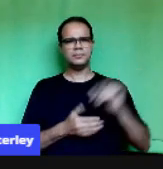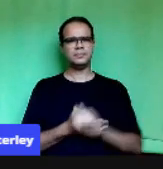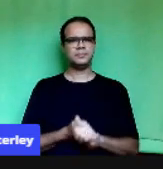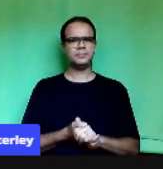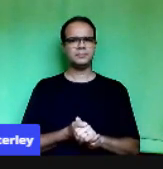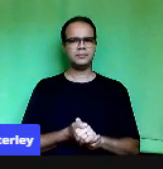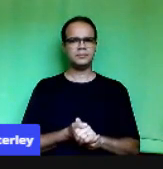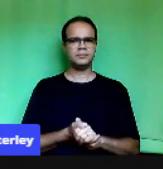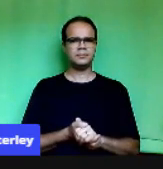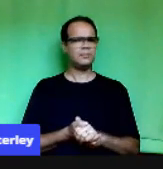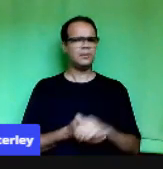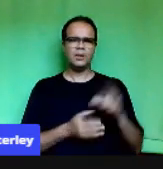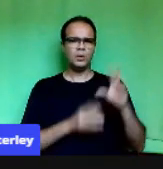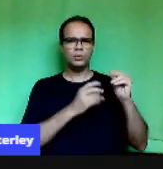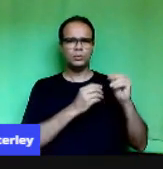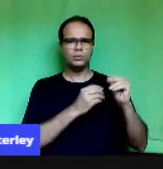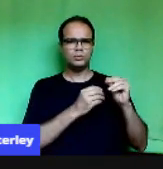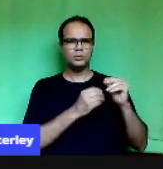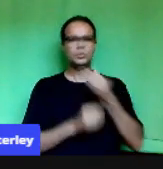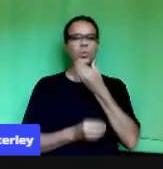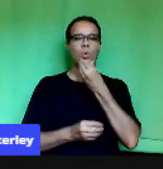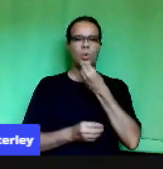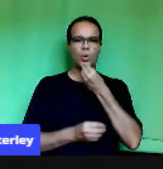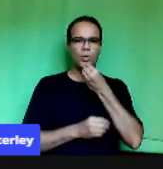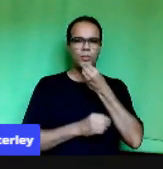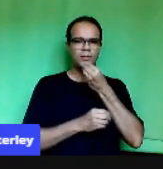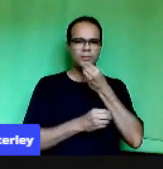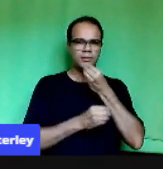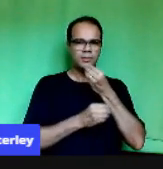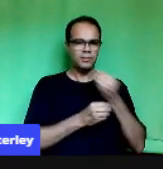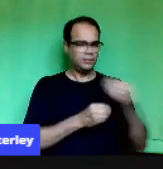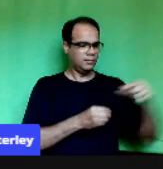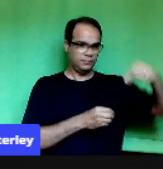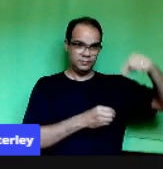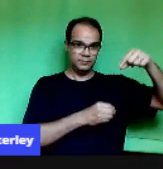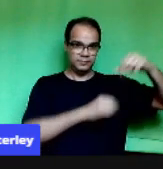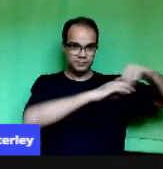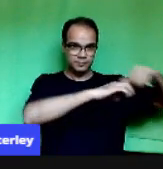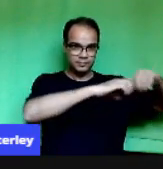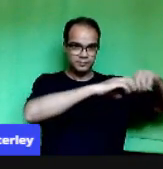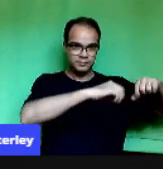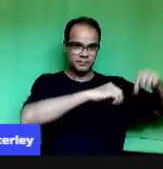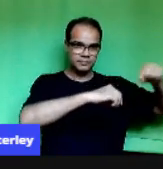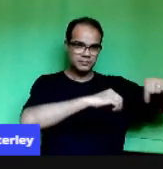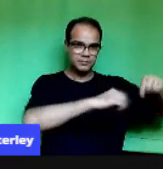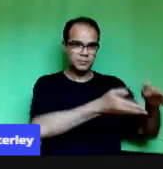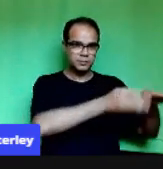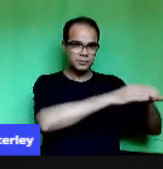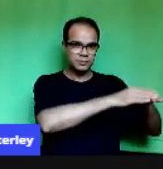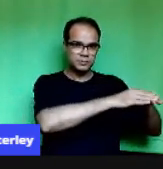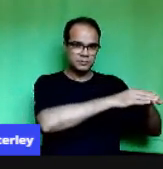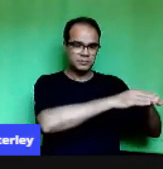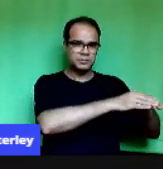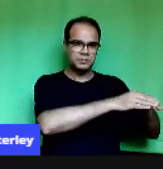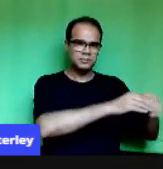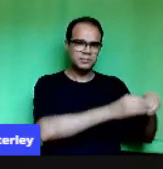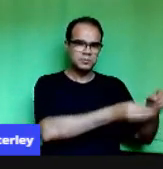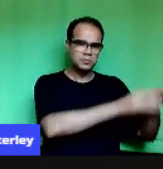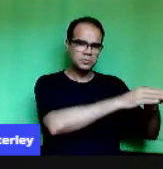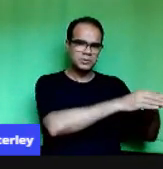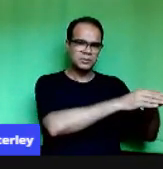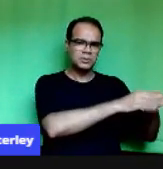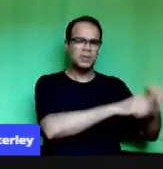são os agricultores, os familiares, né? Os extrativistas, os pescadores artesanais,